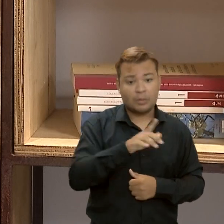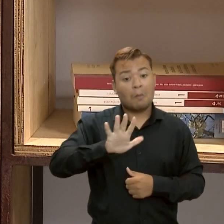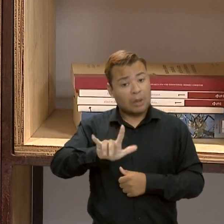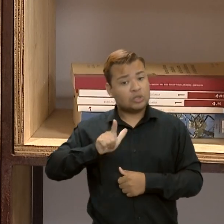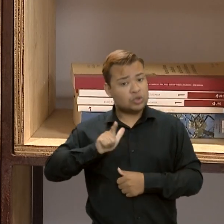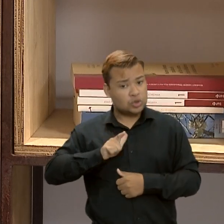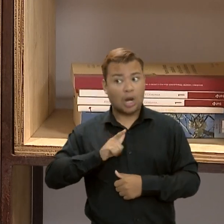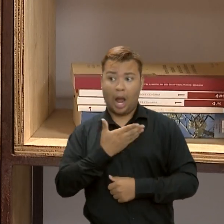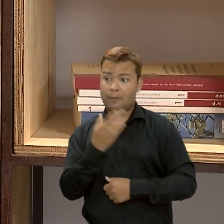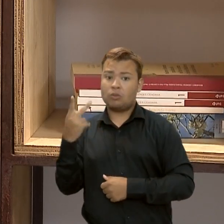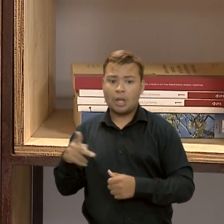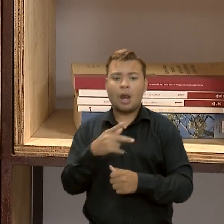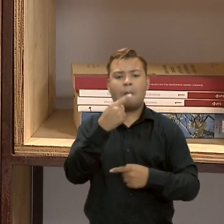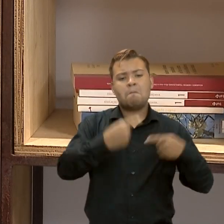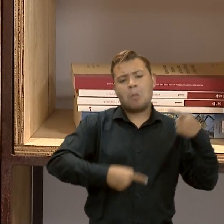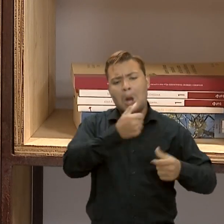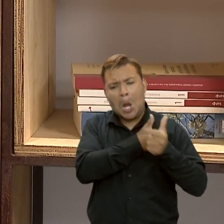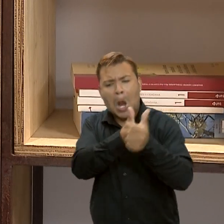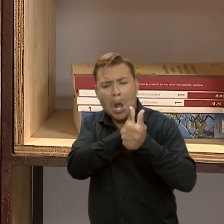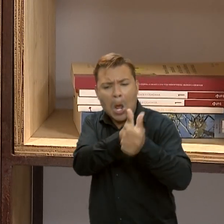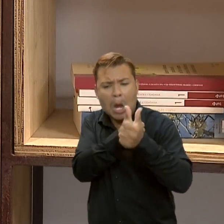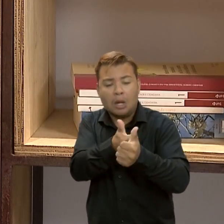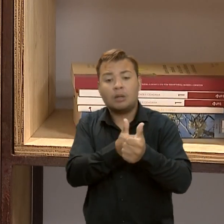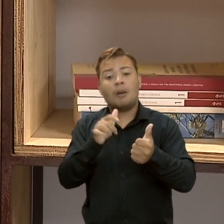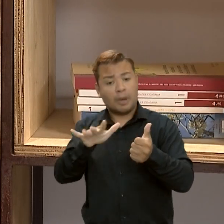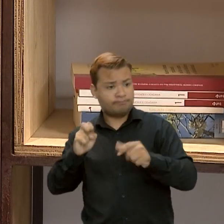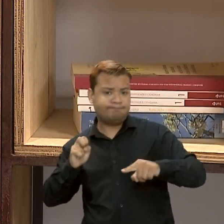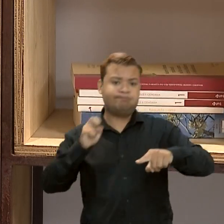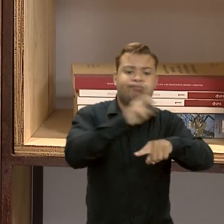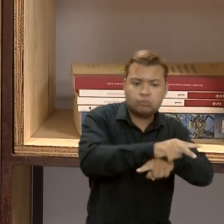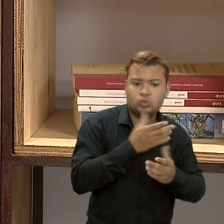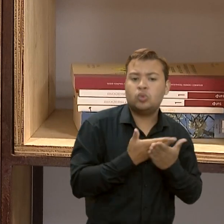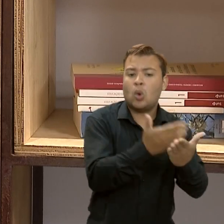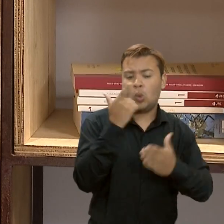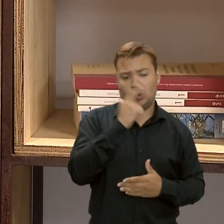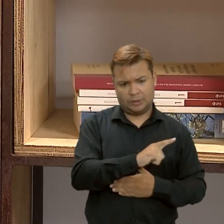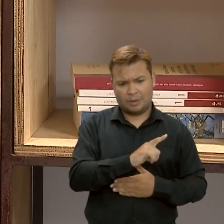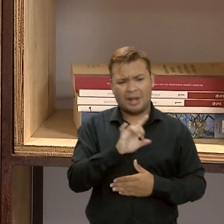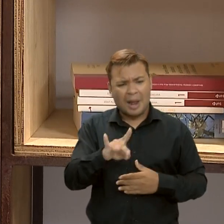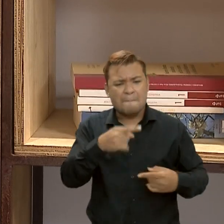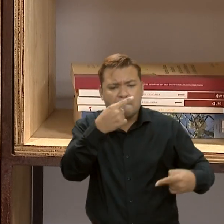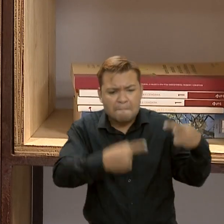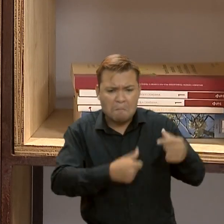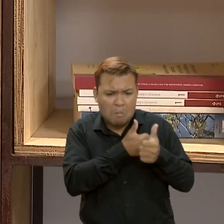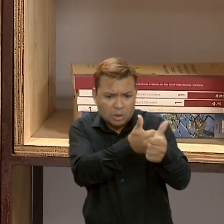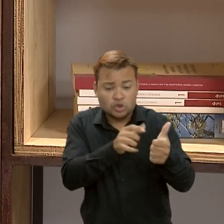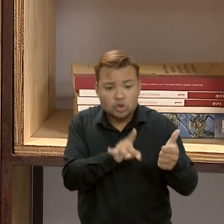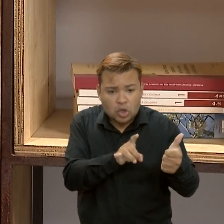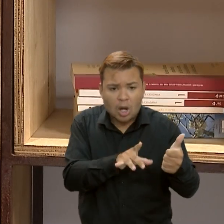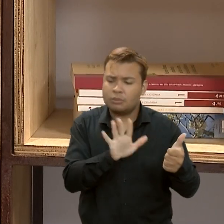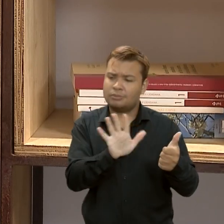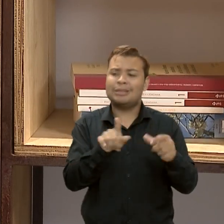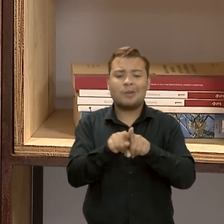perseguição política também, mas conseguiram entrar no liceu, né? Então não era só essa perseguição, era muito mais sobre qual era o corpo da Leodegária,